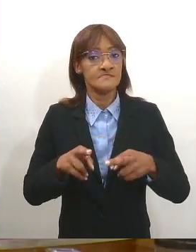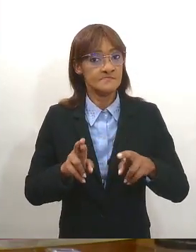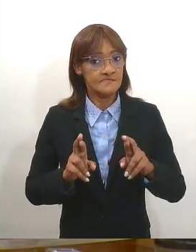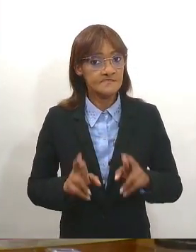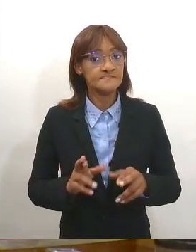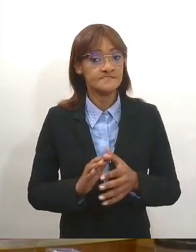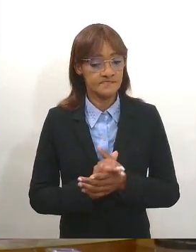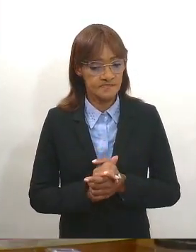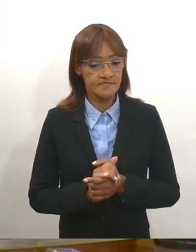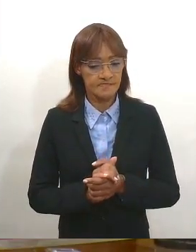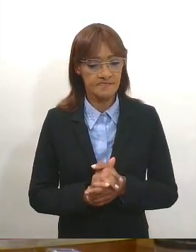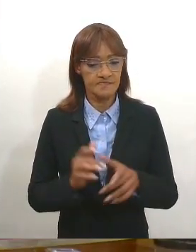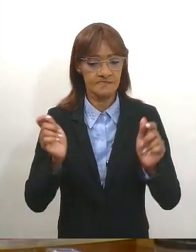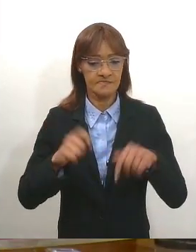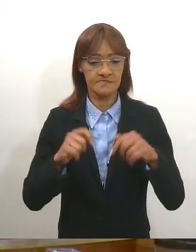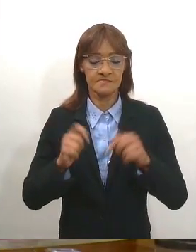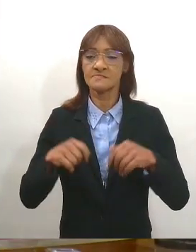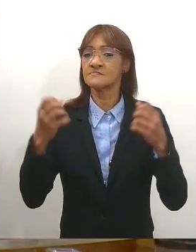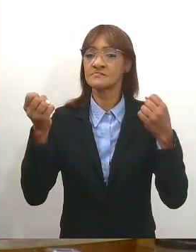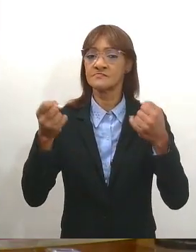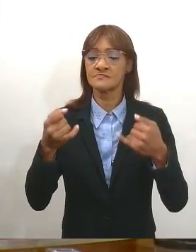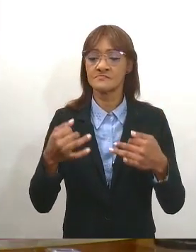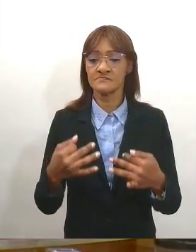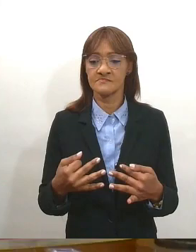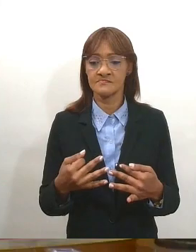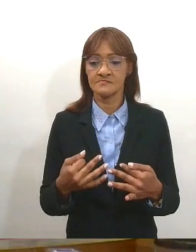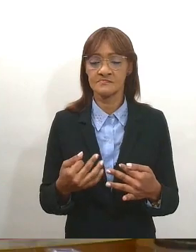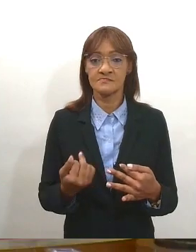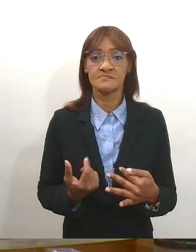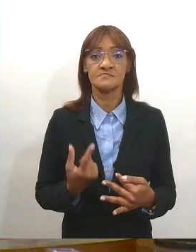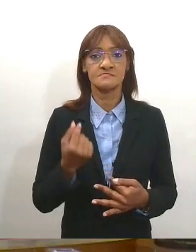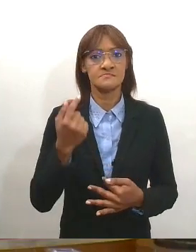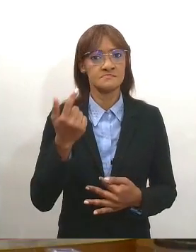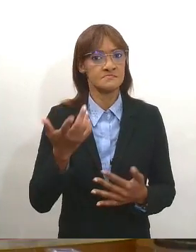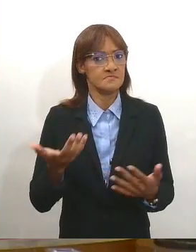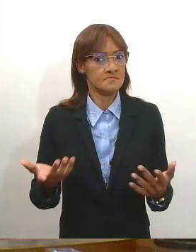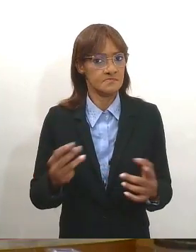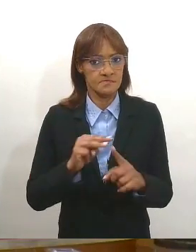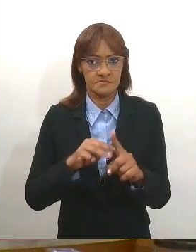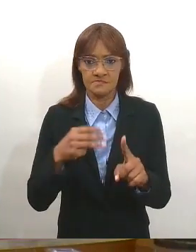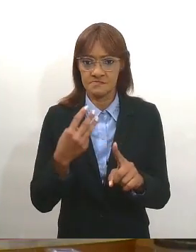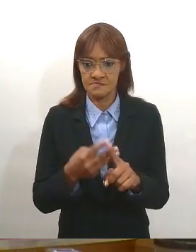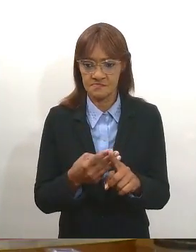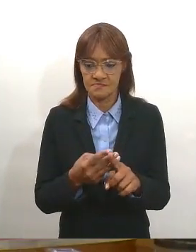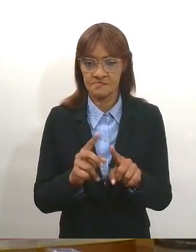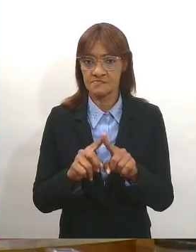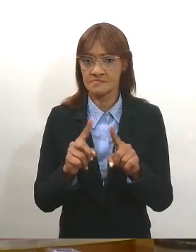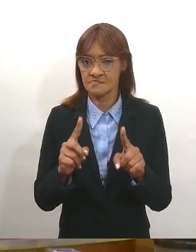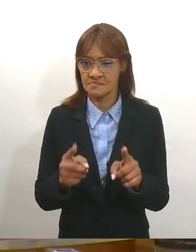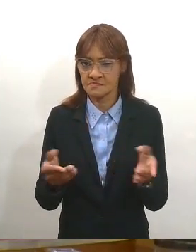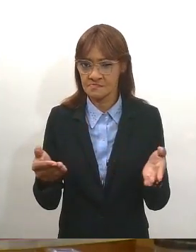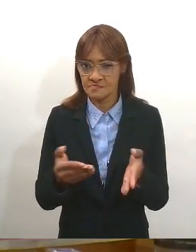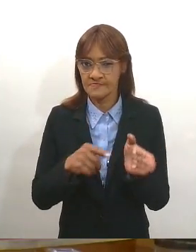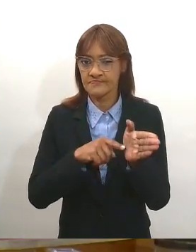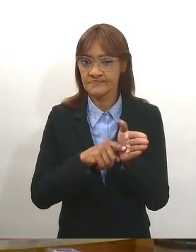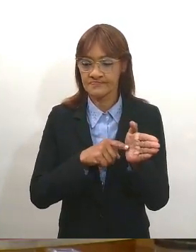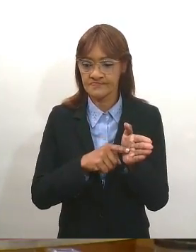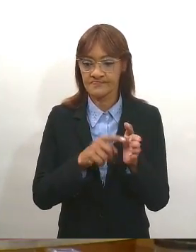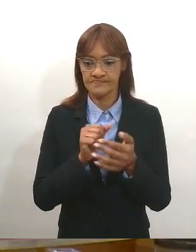o valor abusivo da CNHs. Mas aqui eu trago um dado que eu retirei do portal da transparência do